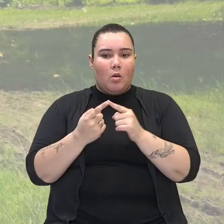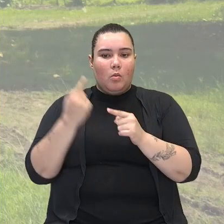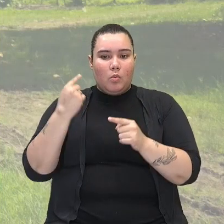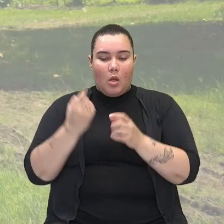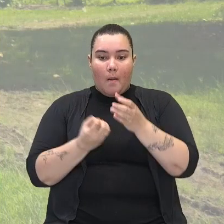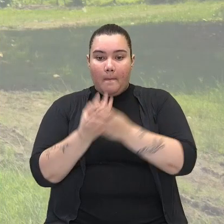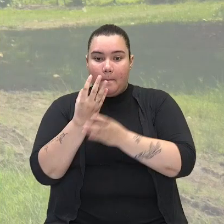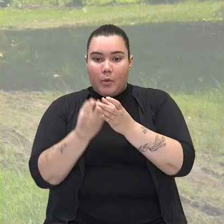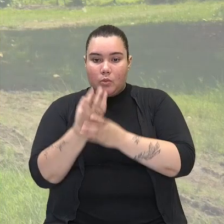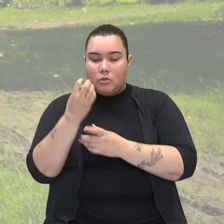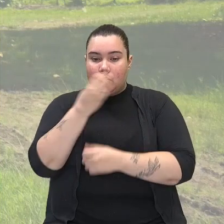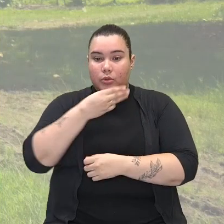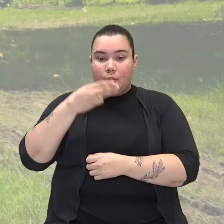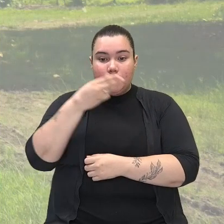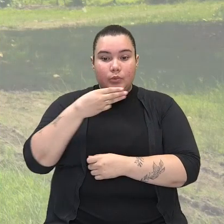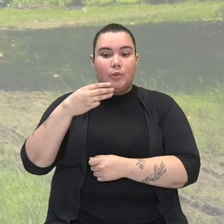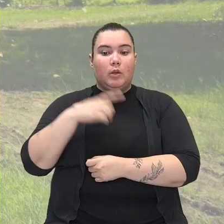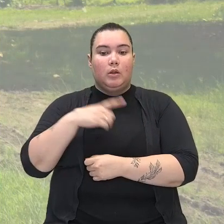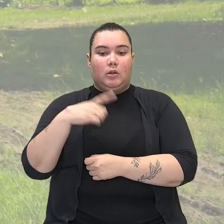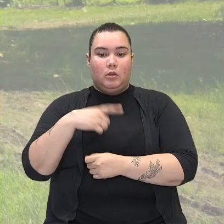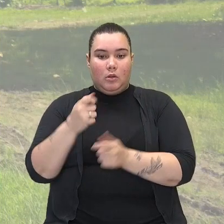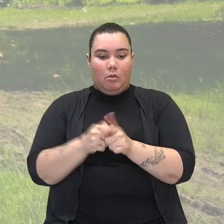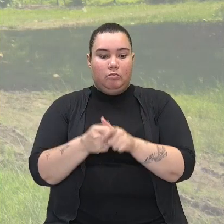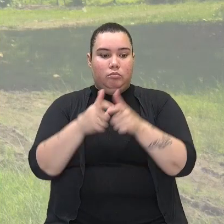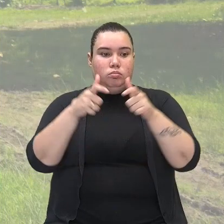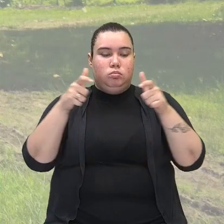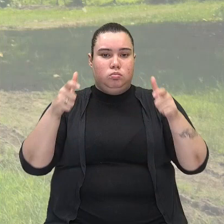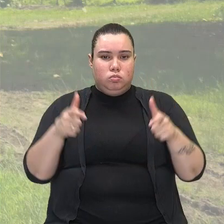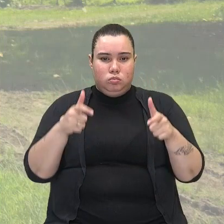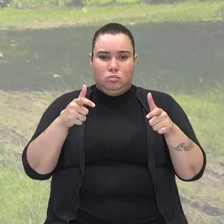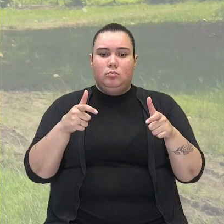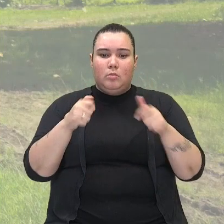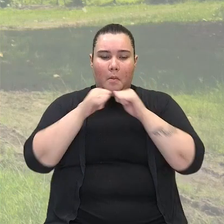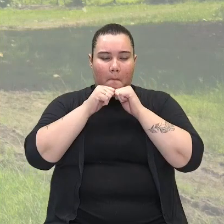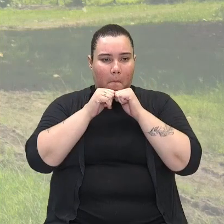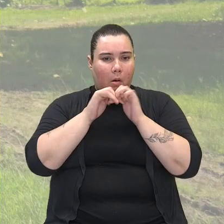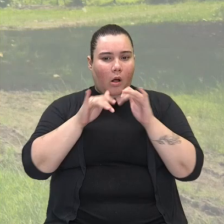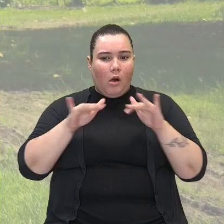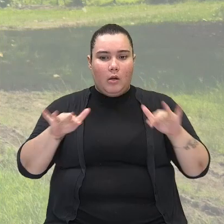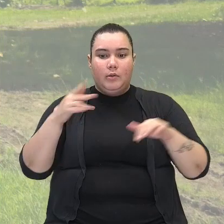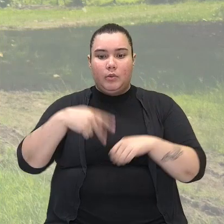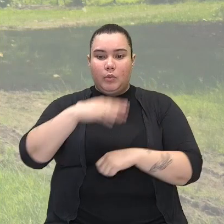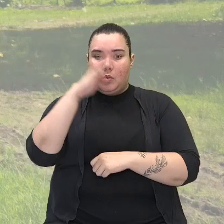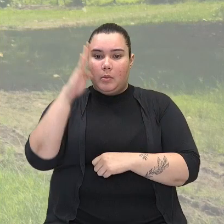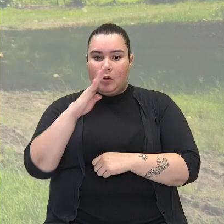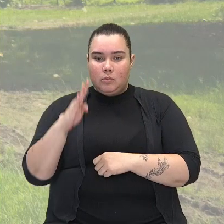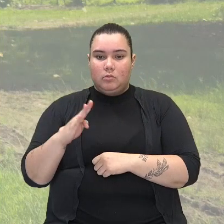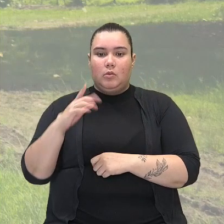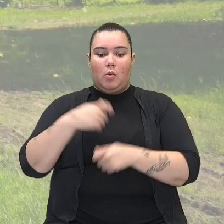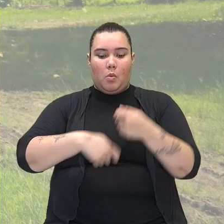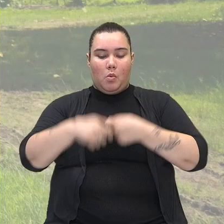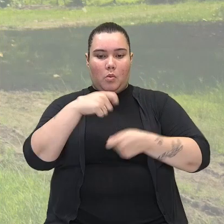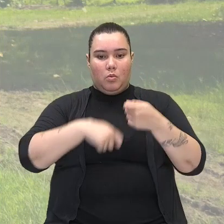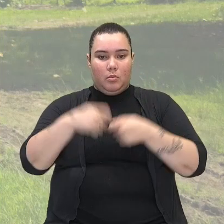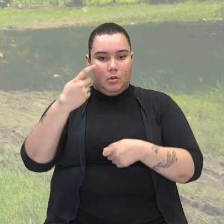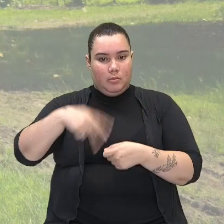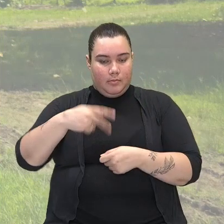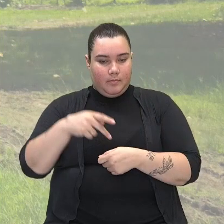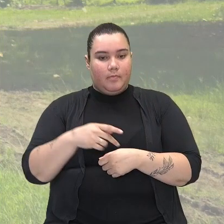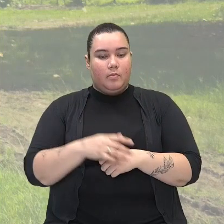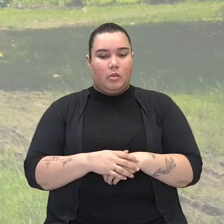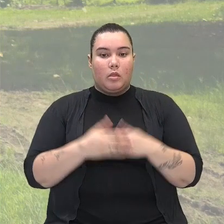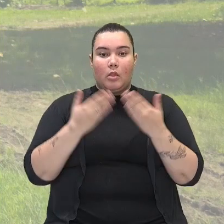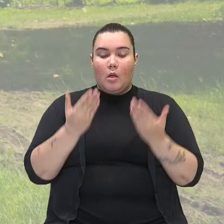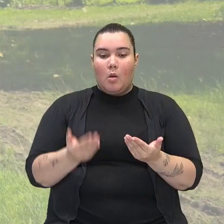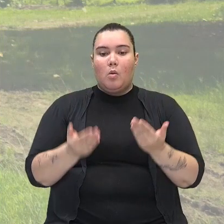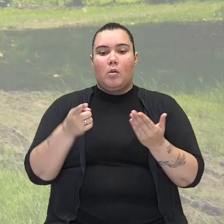produção açucareira ela estava em pleno vapor no Brasil. Era o principal produto que girava a economia do território. Então, eles